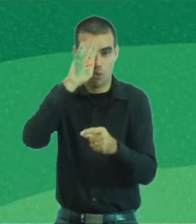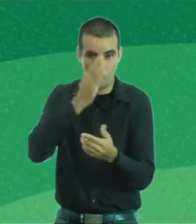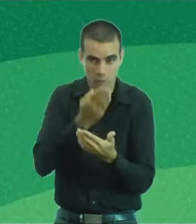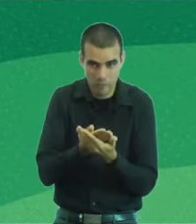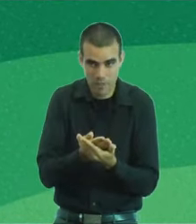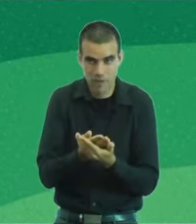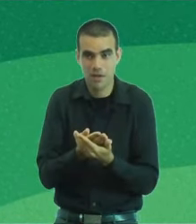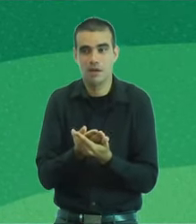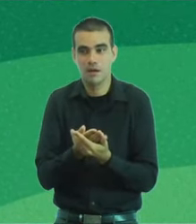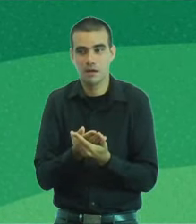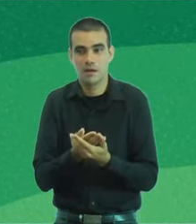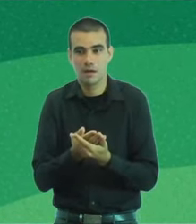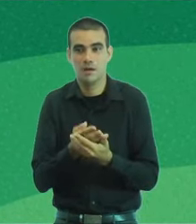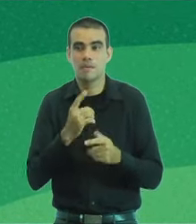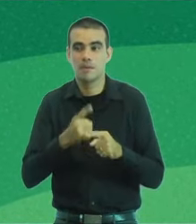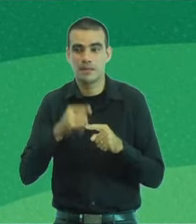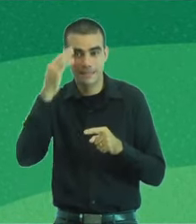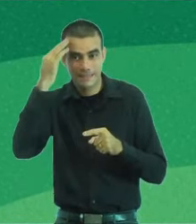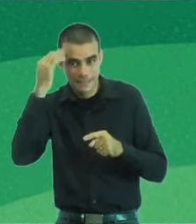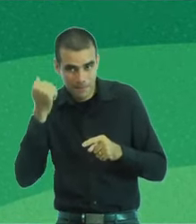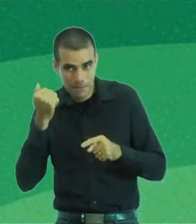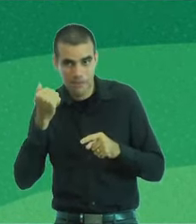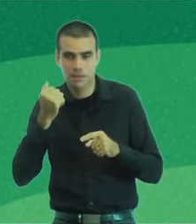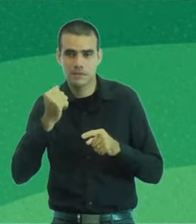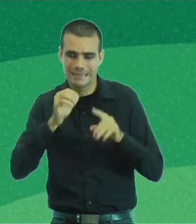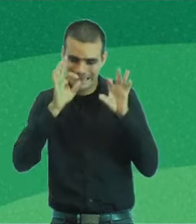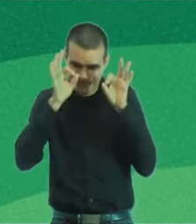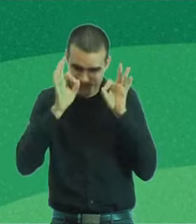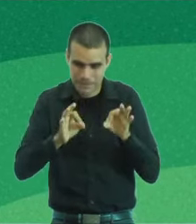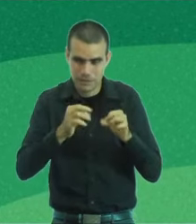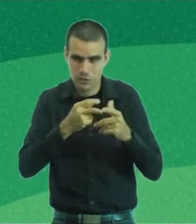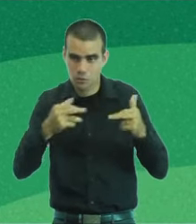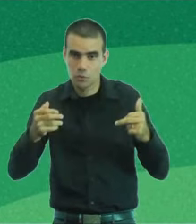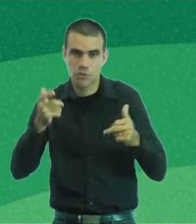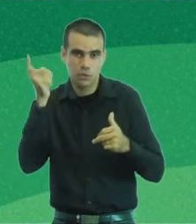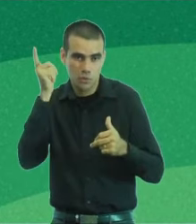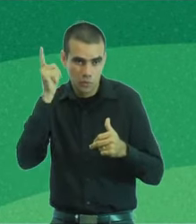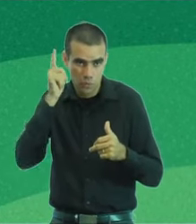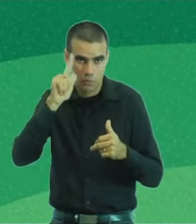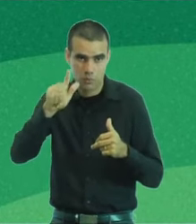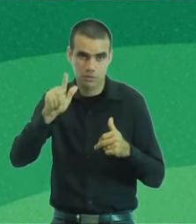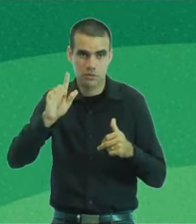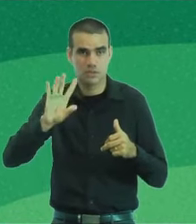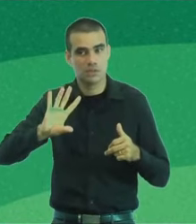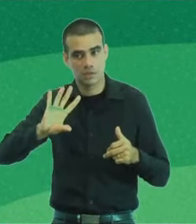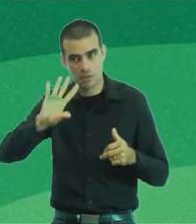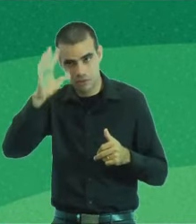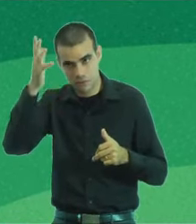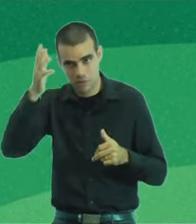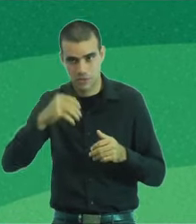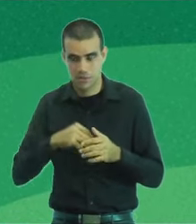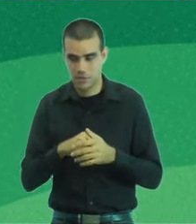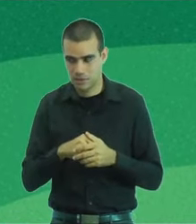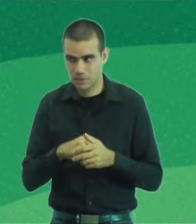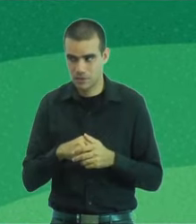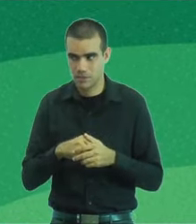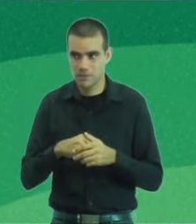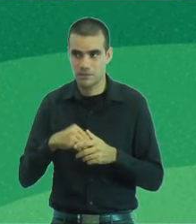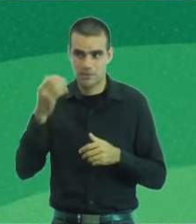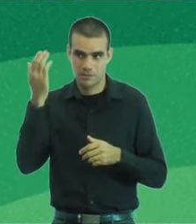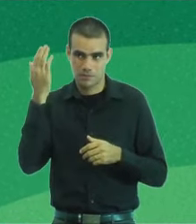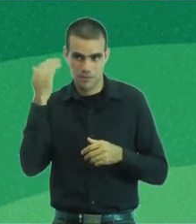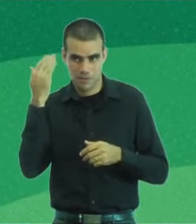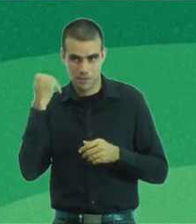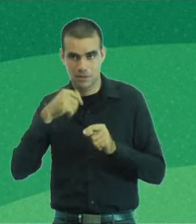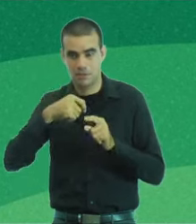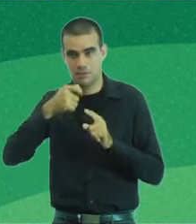ao ponto de saber que as coisas vão acontecer e quando as coisas não acontecem quando foi no passado como foi agora nesses